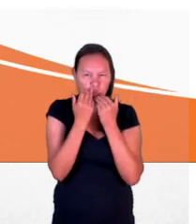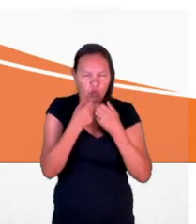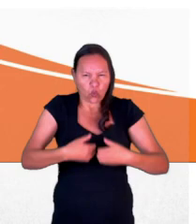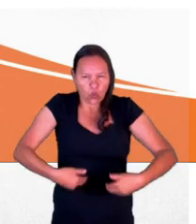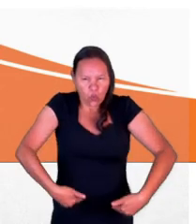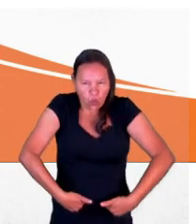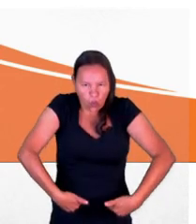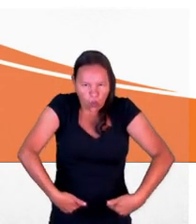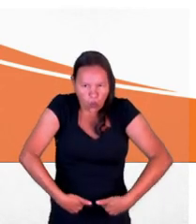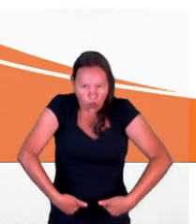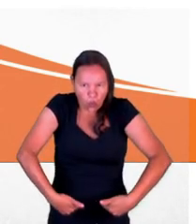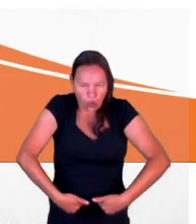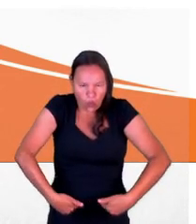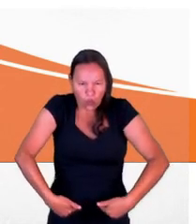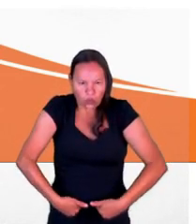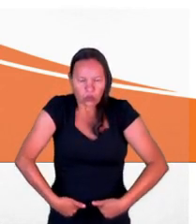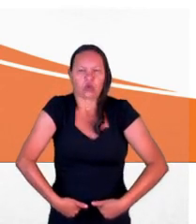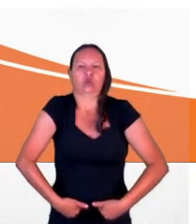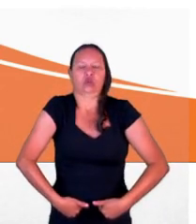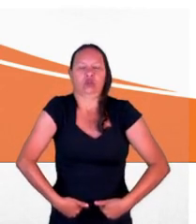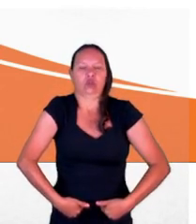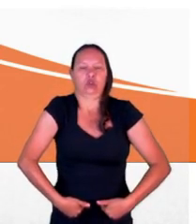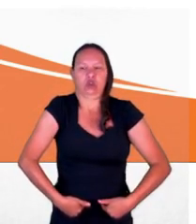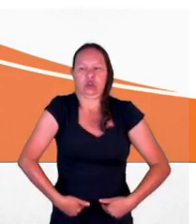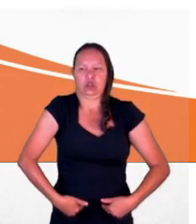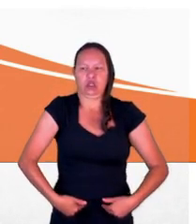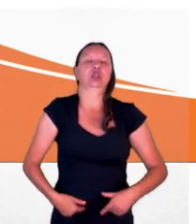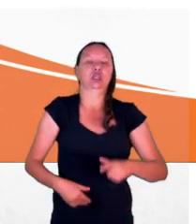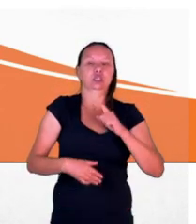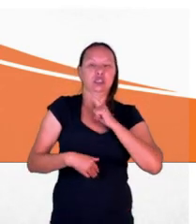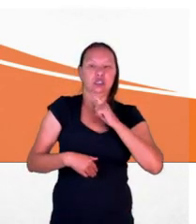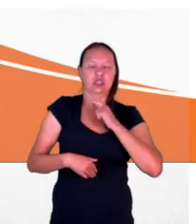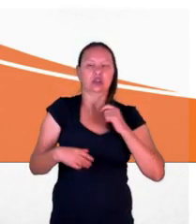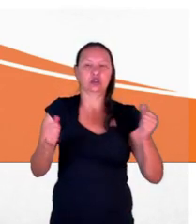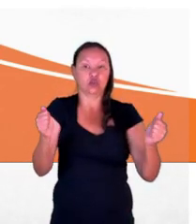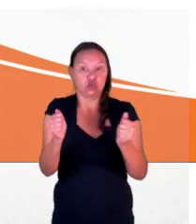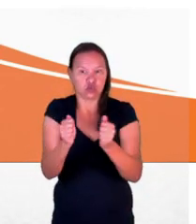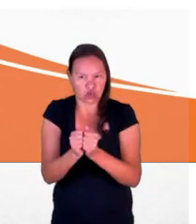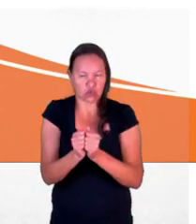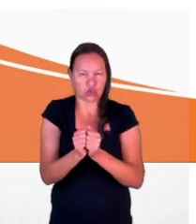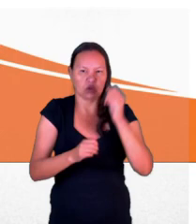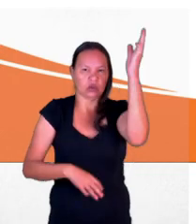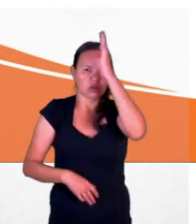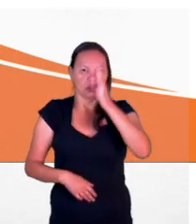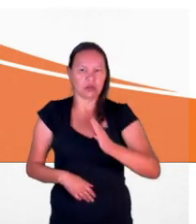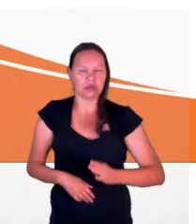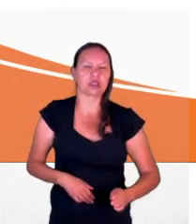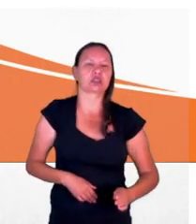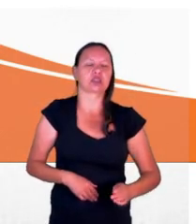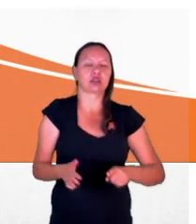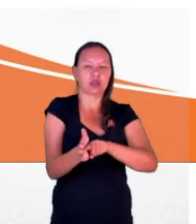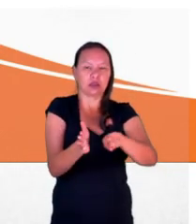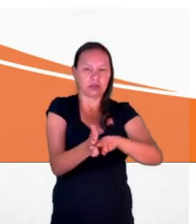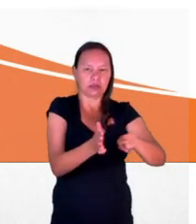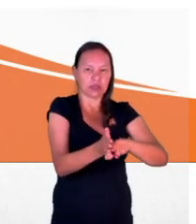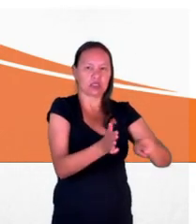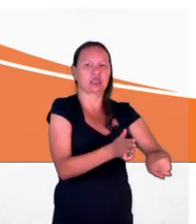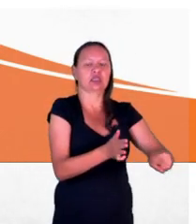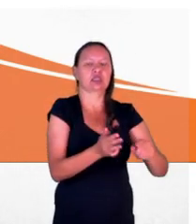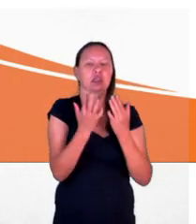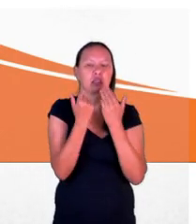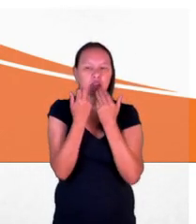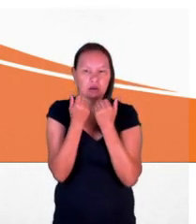atinge 33 milhões de brasileiros segundo dados da Rede Brasileira de pesquisa em segurança alimentar